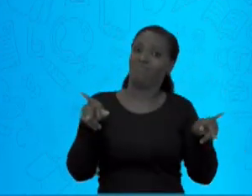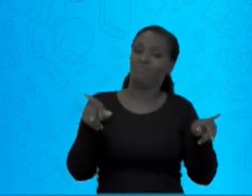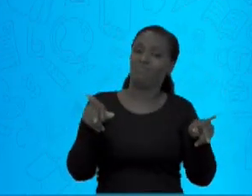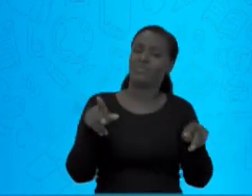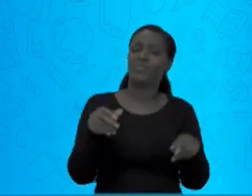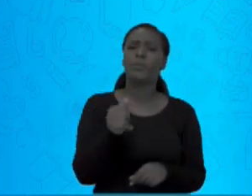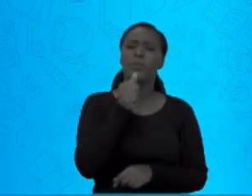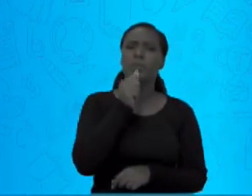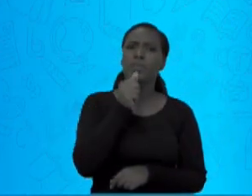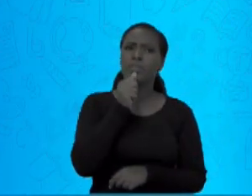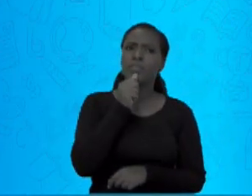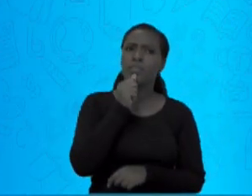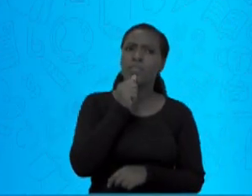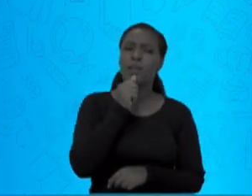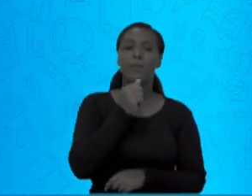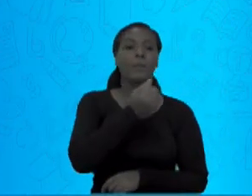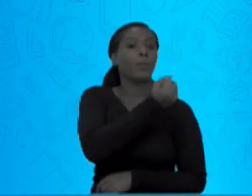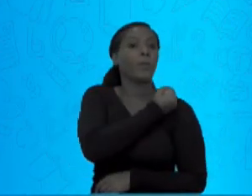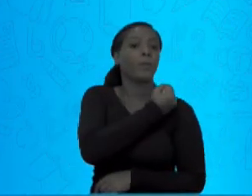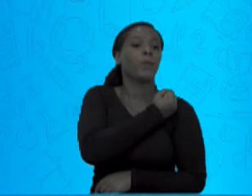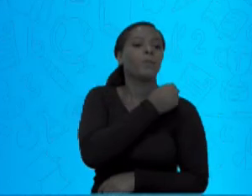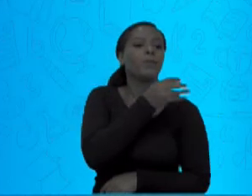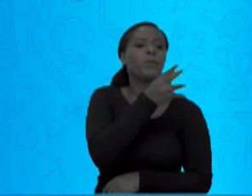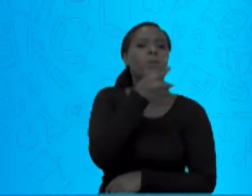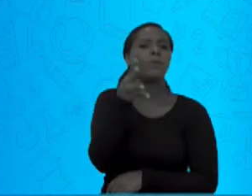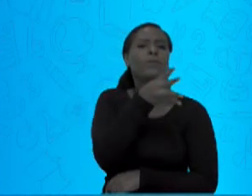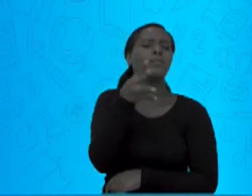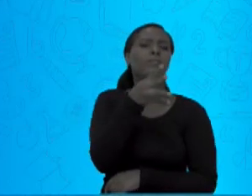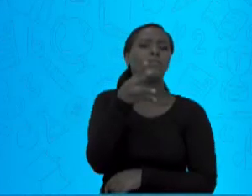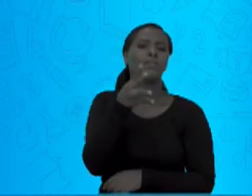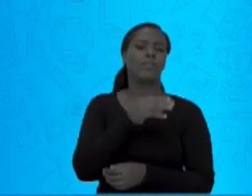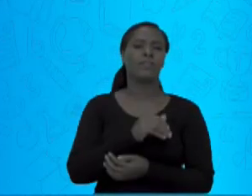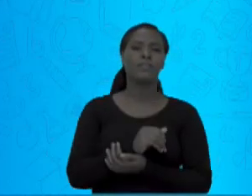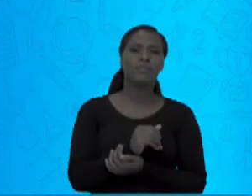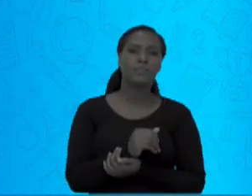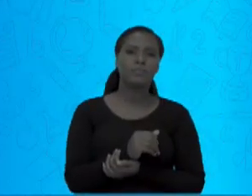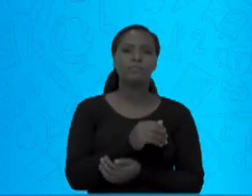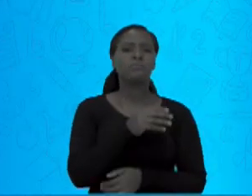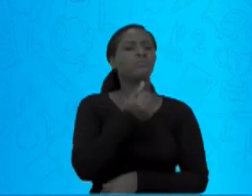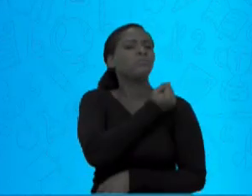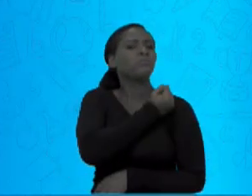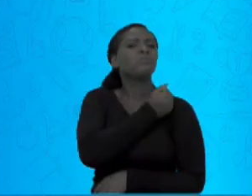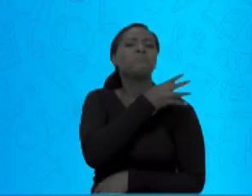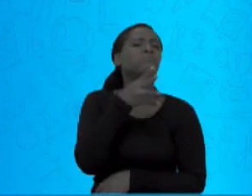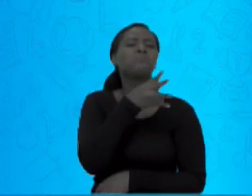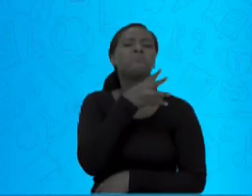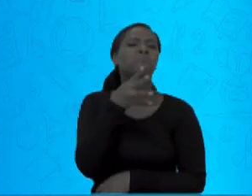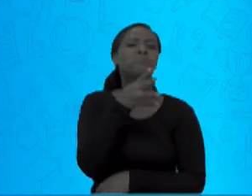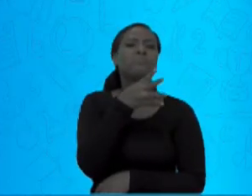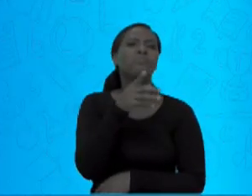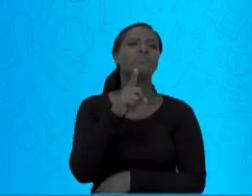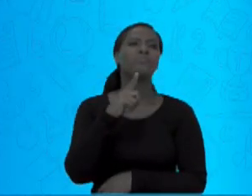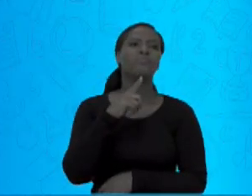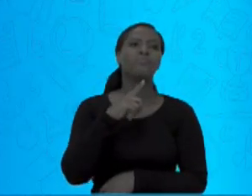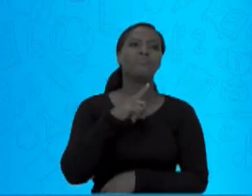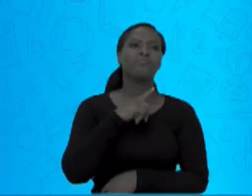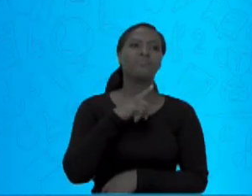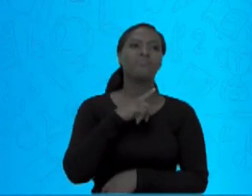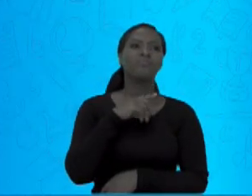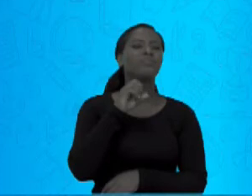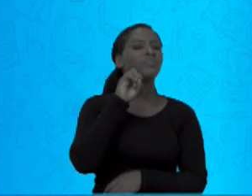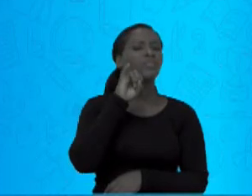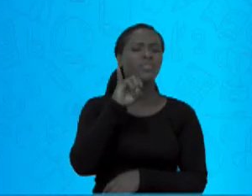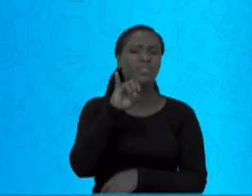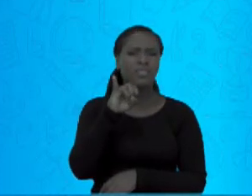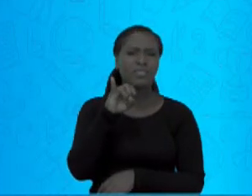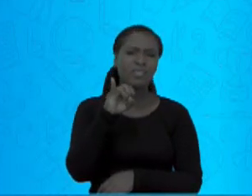tenho um exemplo, que é o número 44. O número 44, se eu